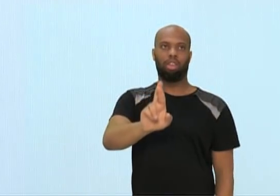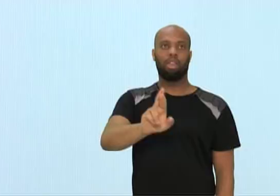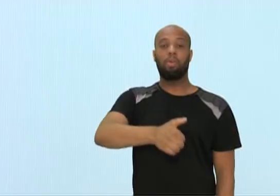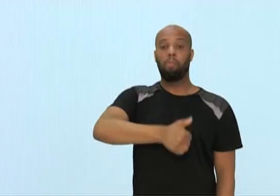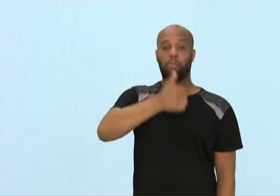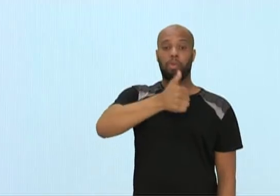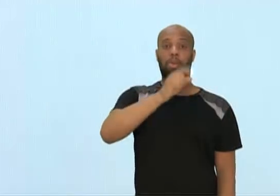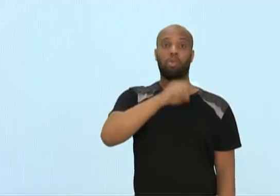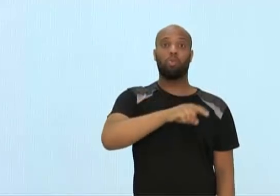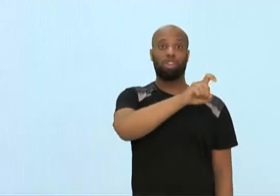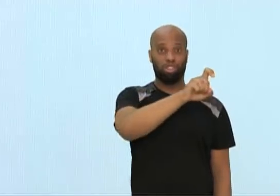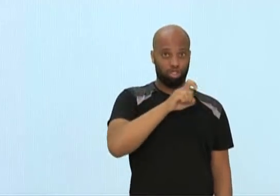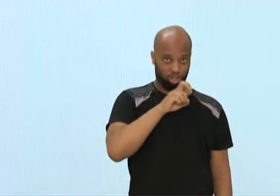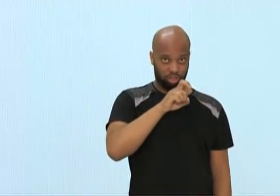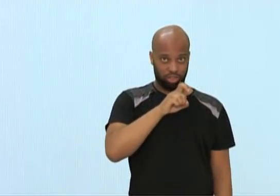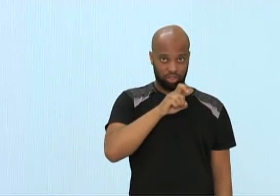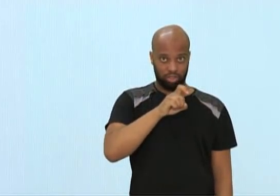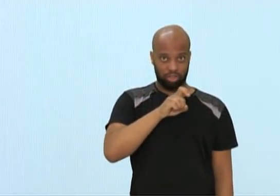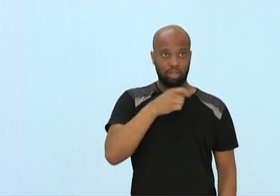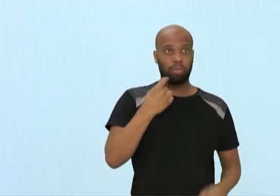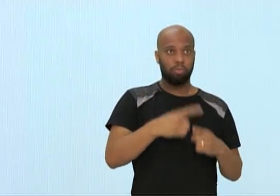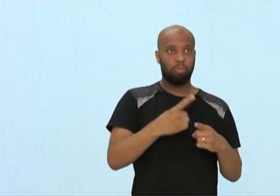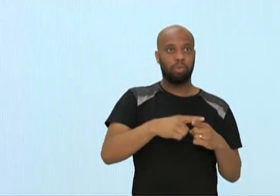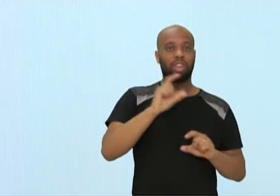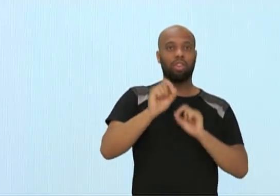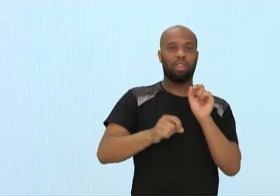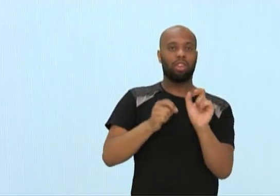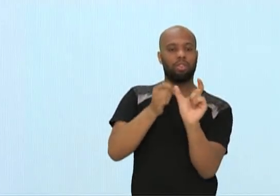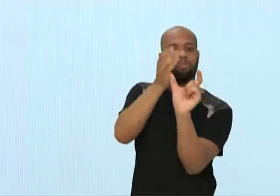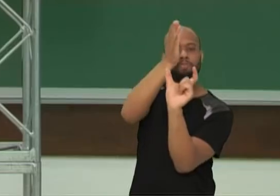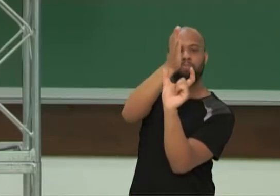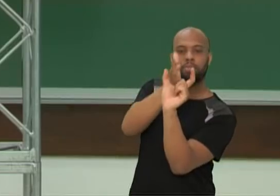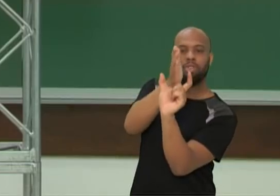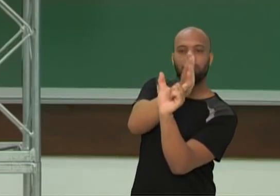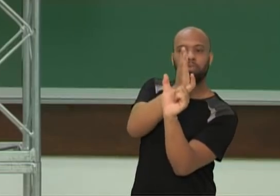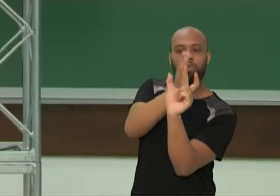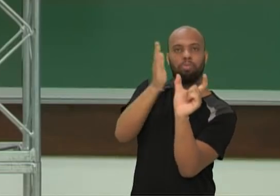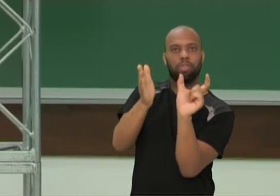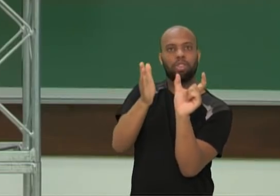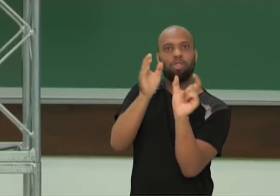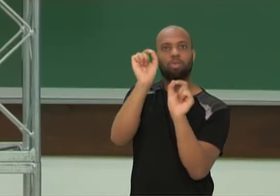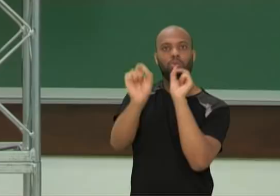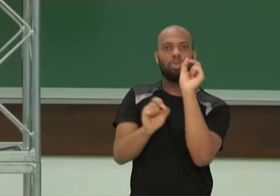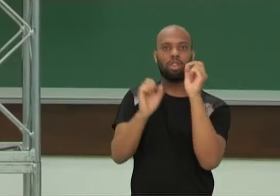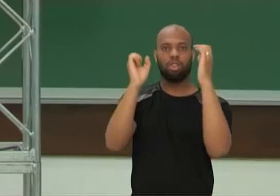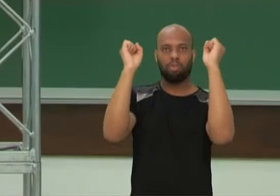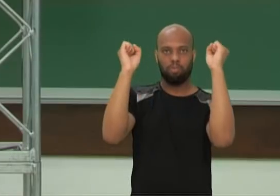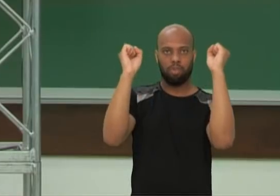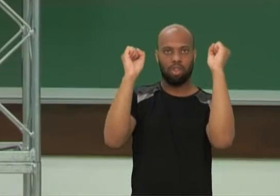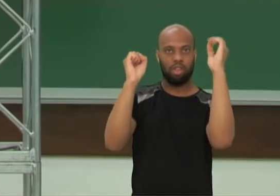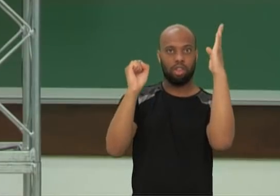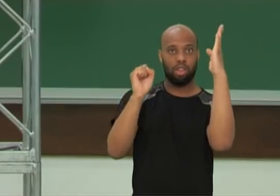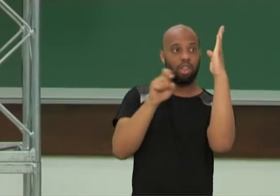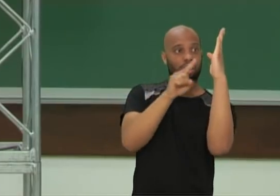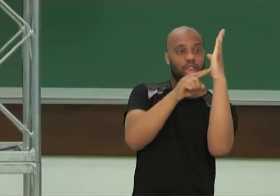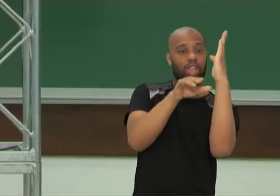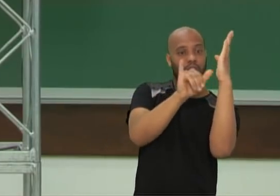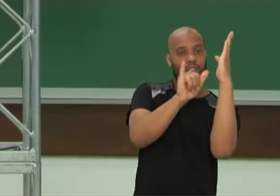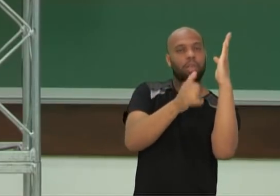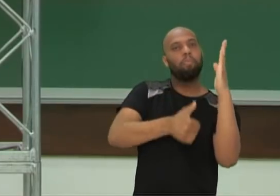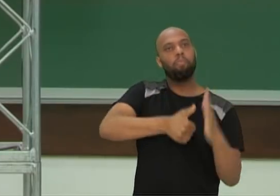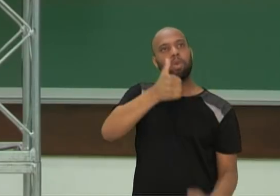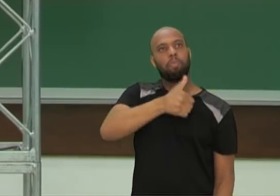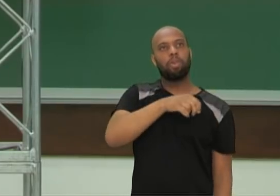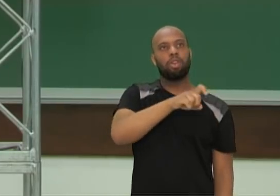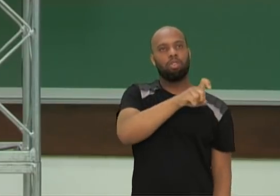é x. Temos o eixo de simetria vertical paralelo a y. Aparece primeiro o x. Então,